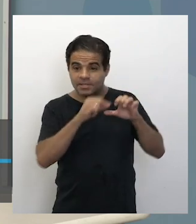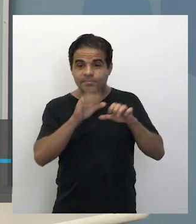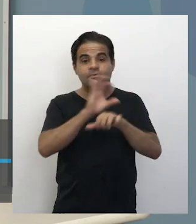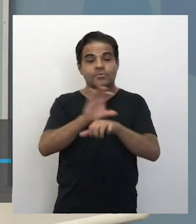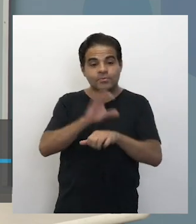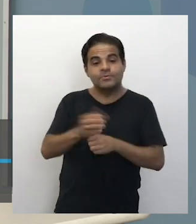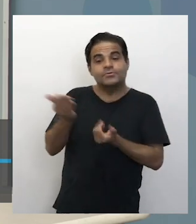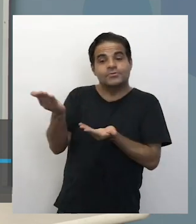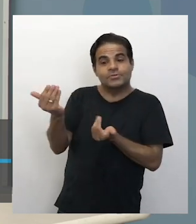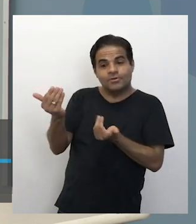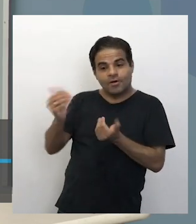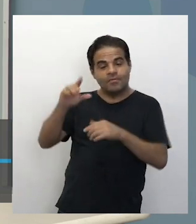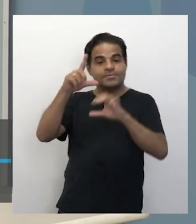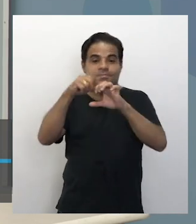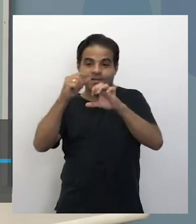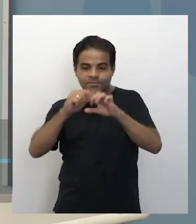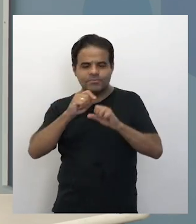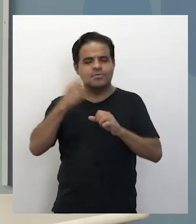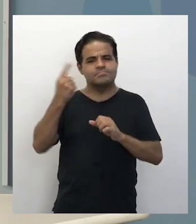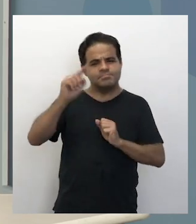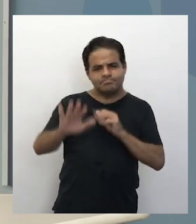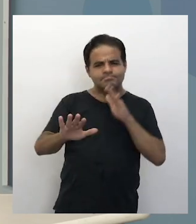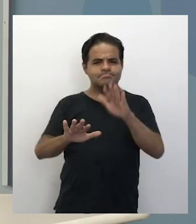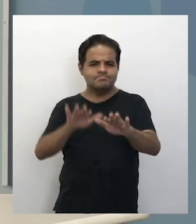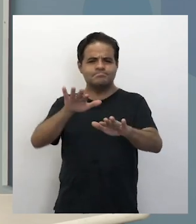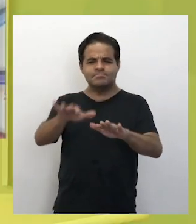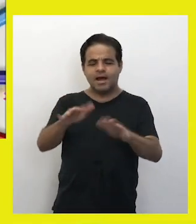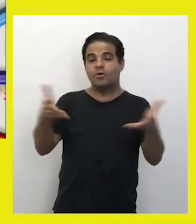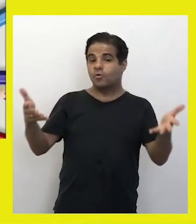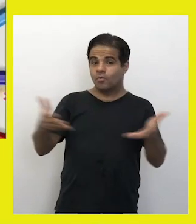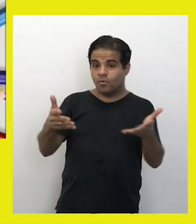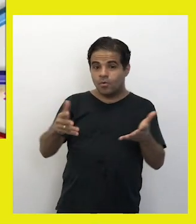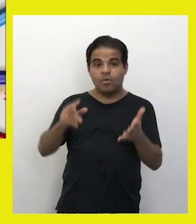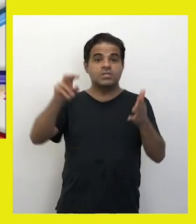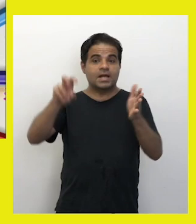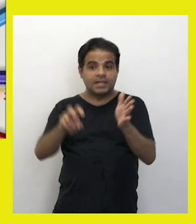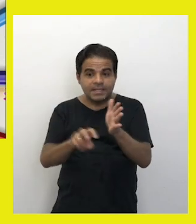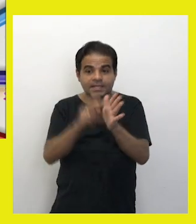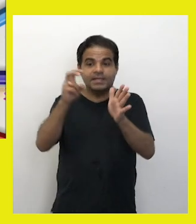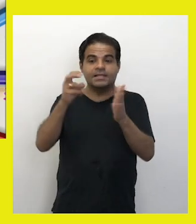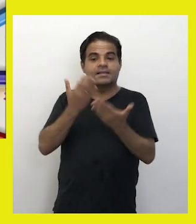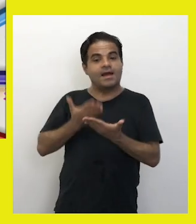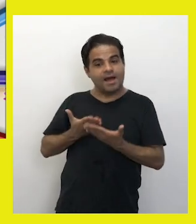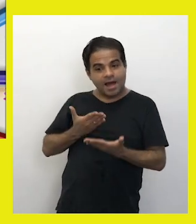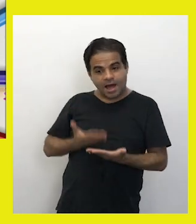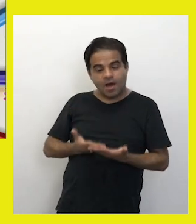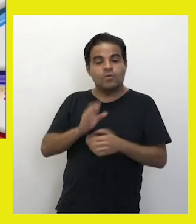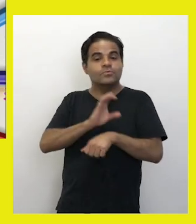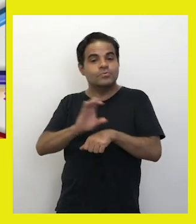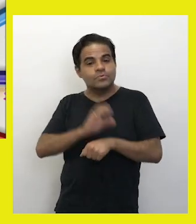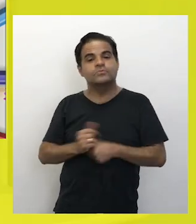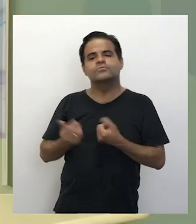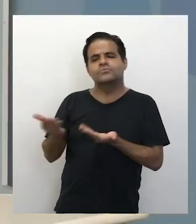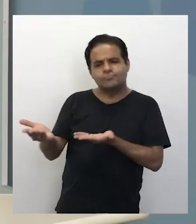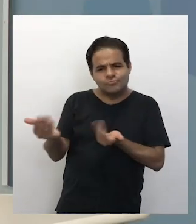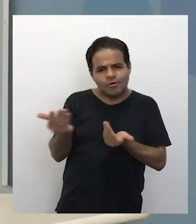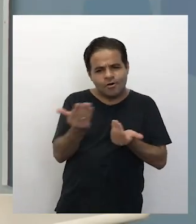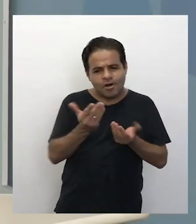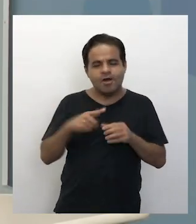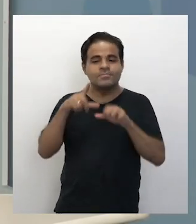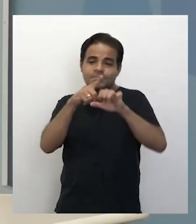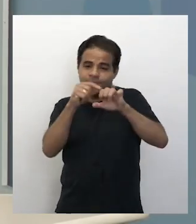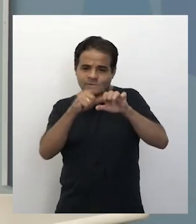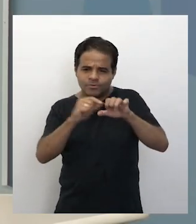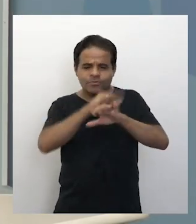Jovens Empreendedores Primeiros Passos. Hoje é a nossa quinta aula do curso Jovens Empreendedores. Sejam